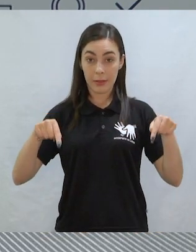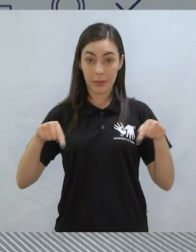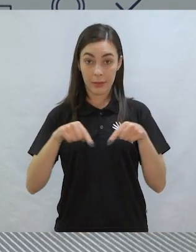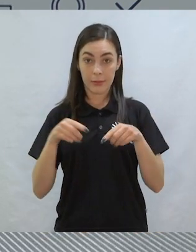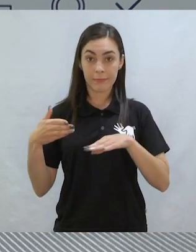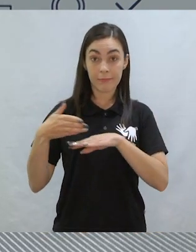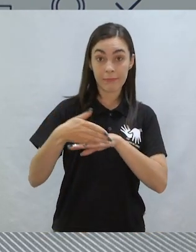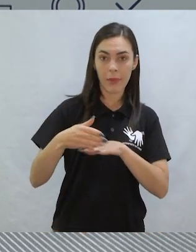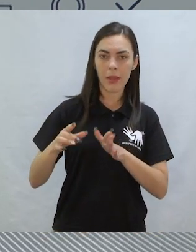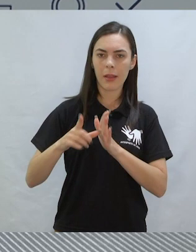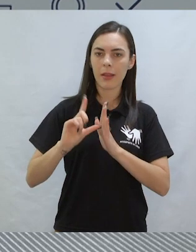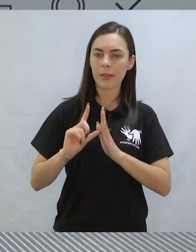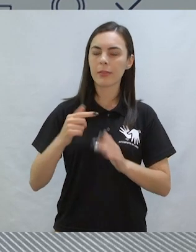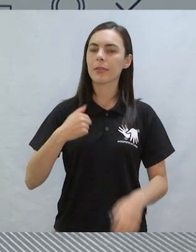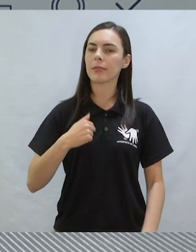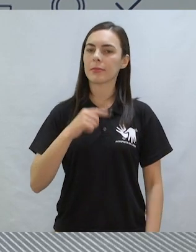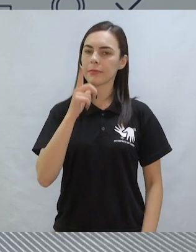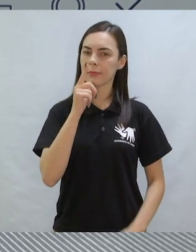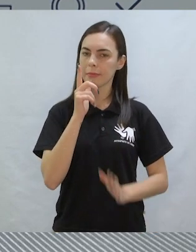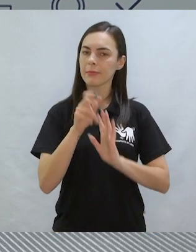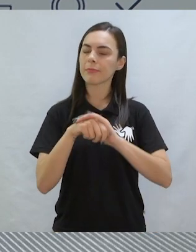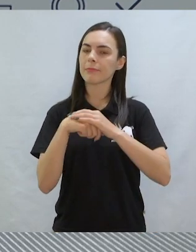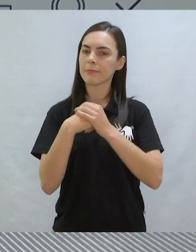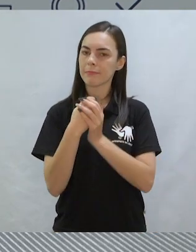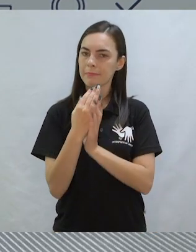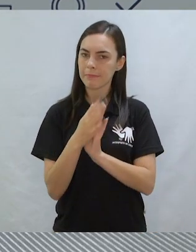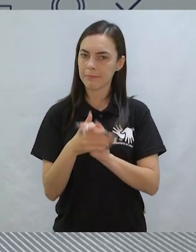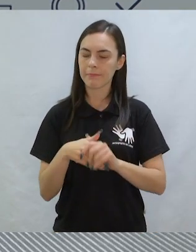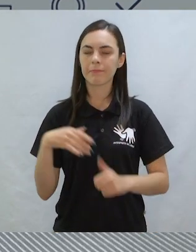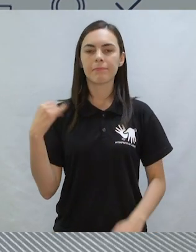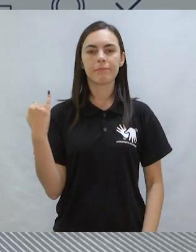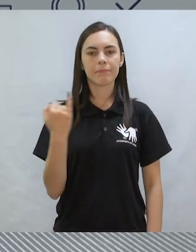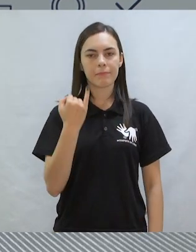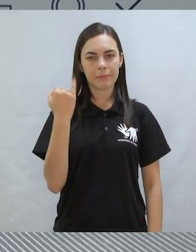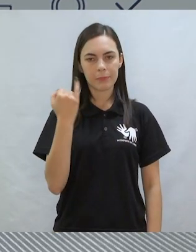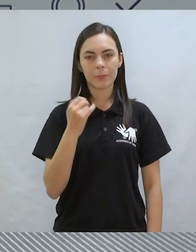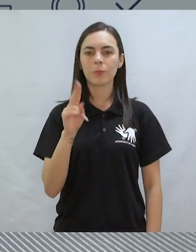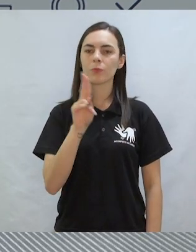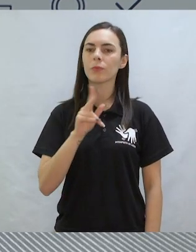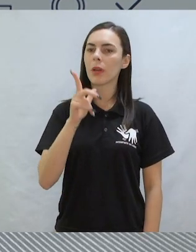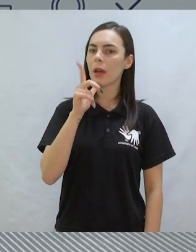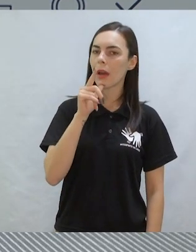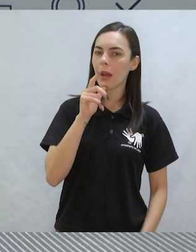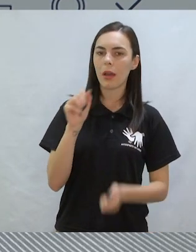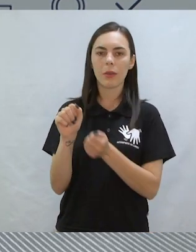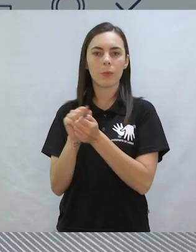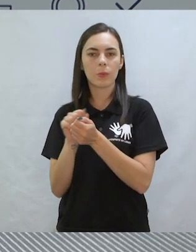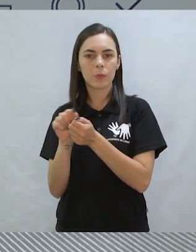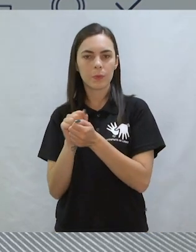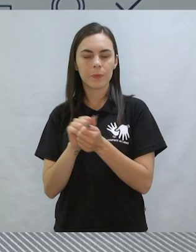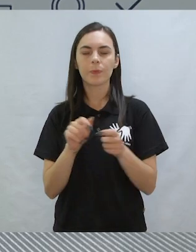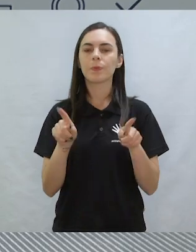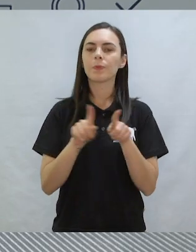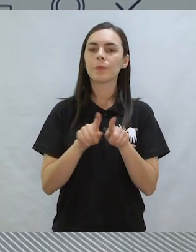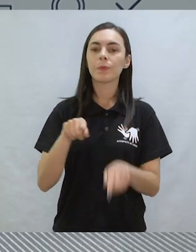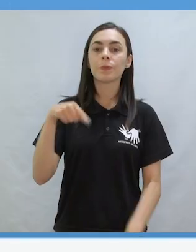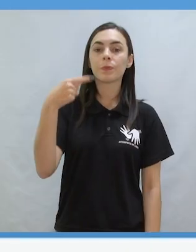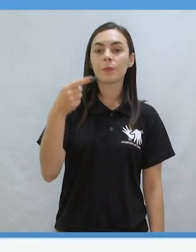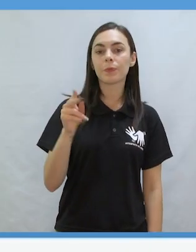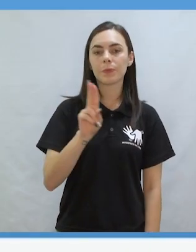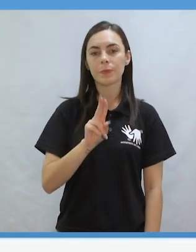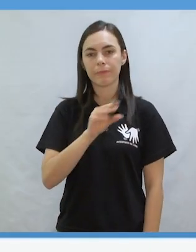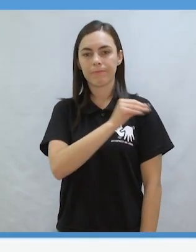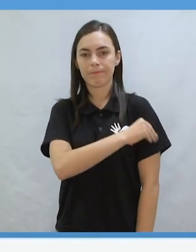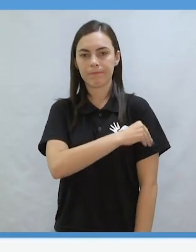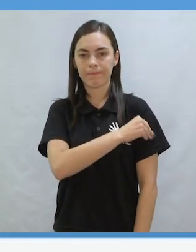entrar aqui para nossa aula, eu lavei as mãos. Então, lavar as mãos sempre com água e sabão e depois a